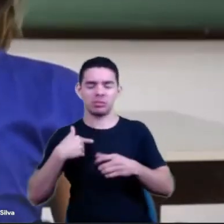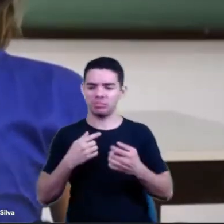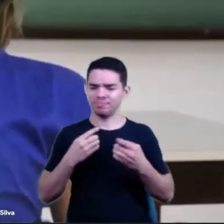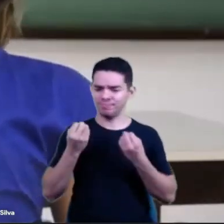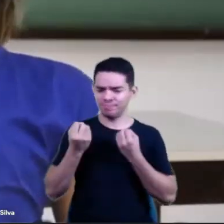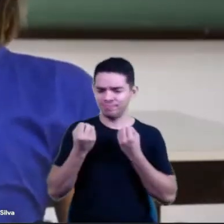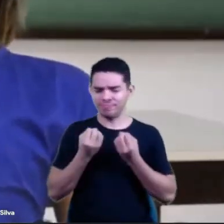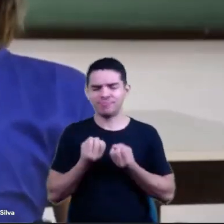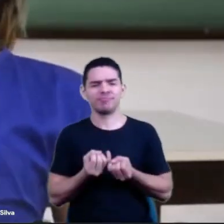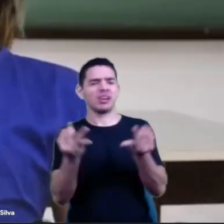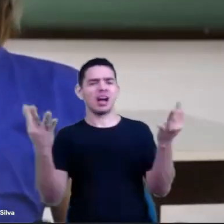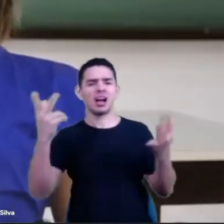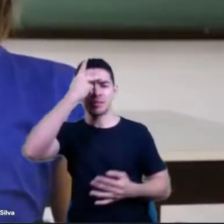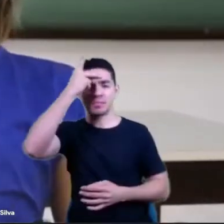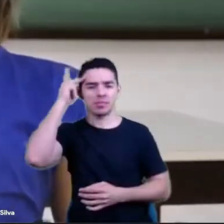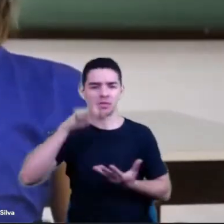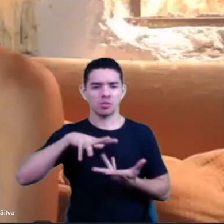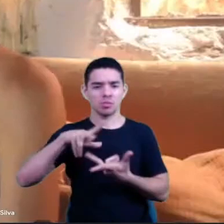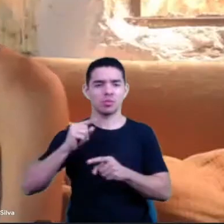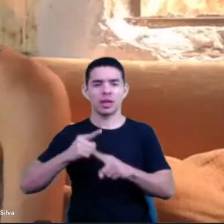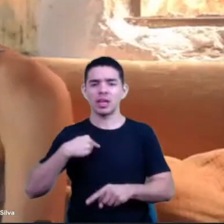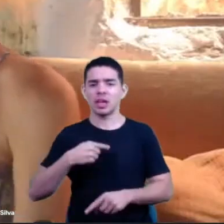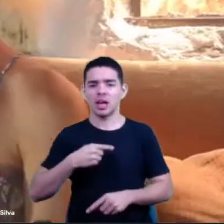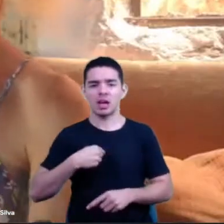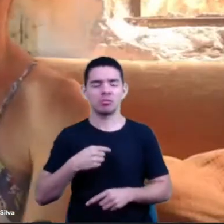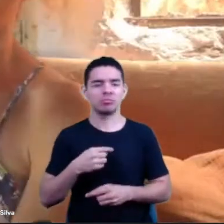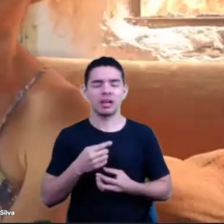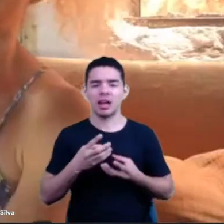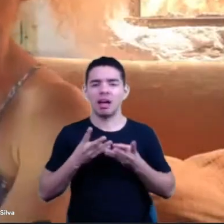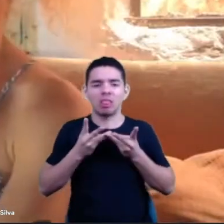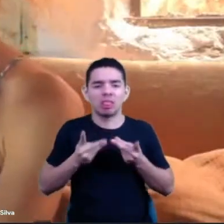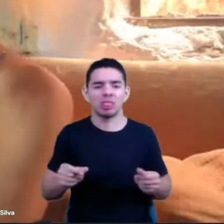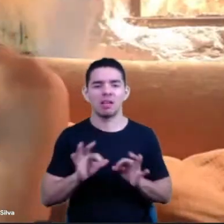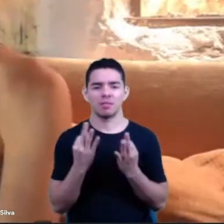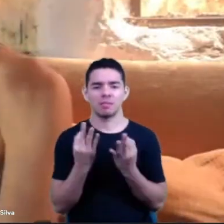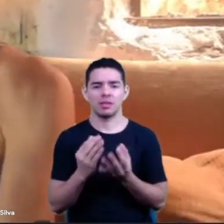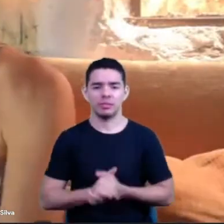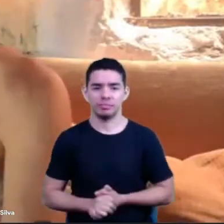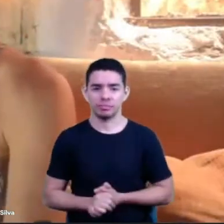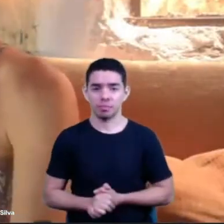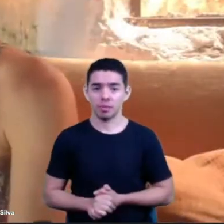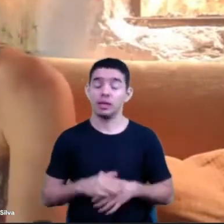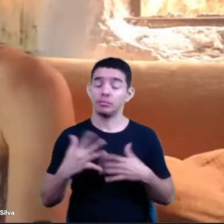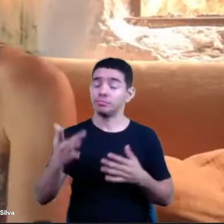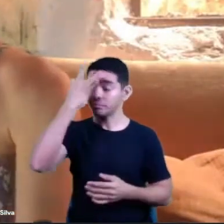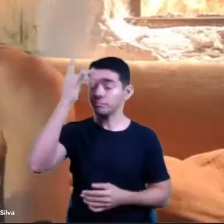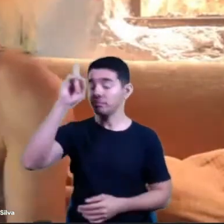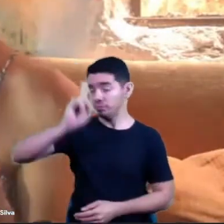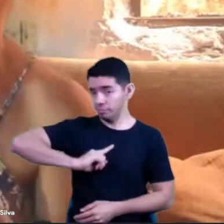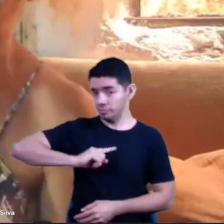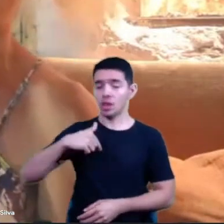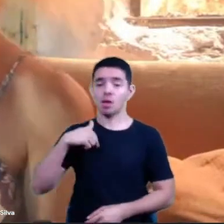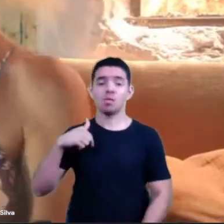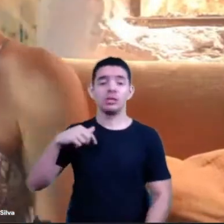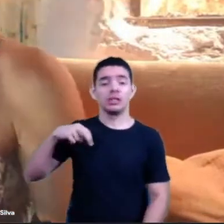pessoas no mundo, porque eu tenho que ser o desgosto da família. As pessoas só me diziam que eu deveria andar de uma determinada forma que não era